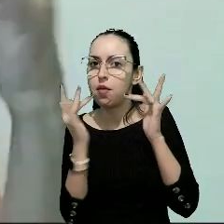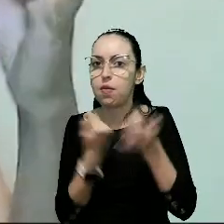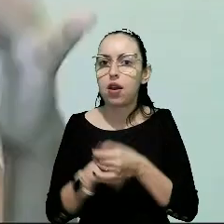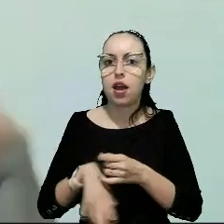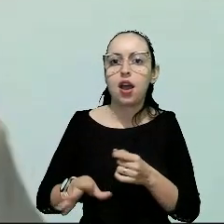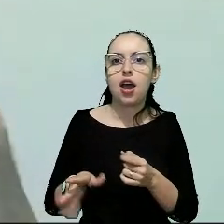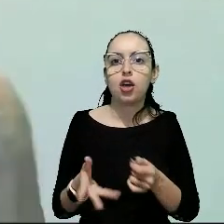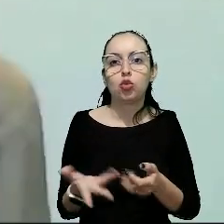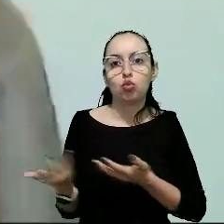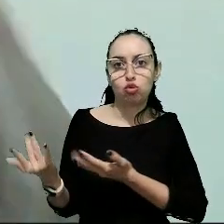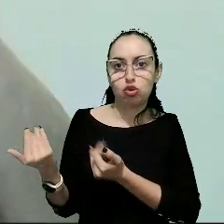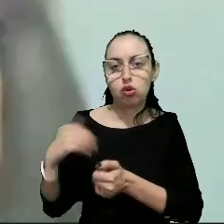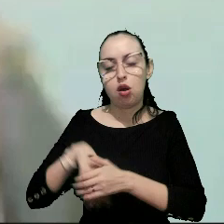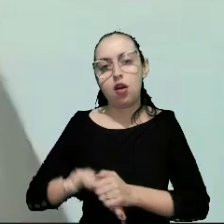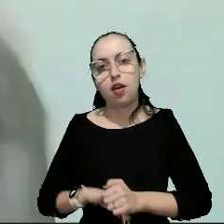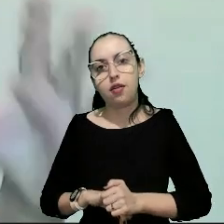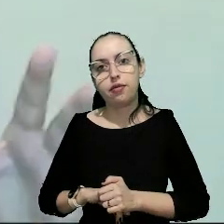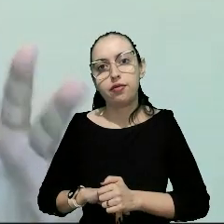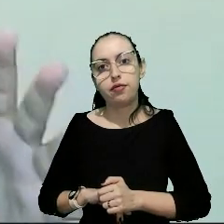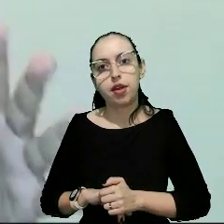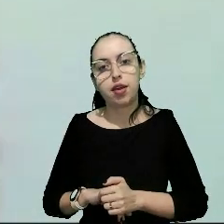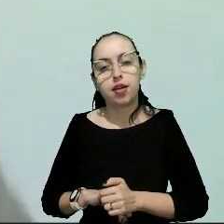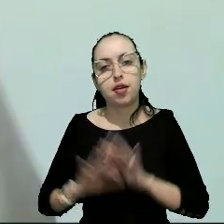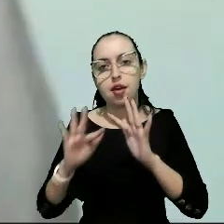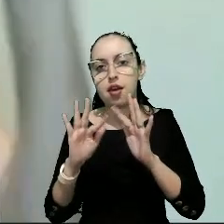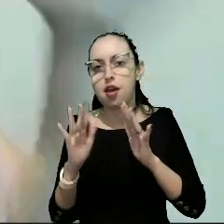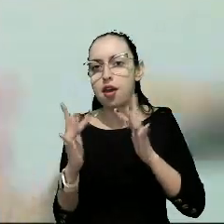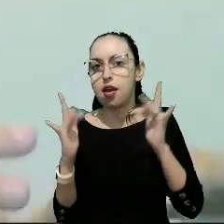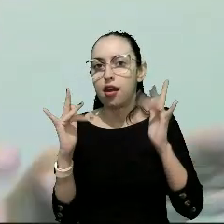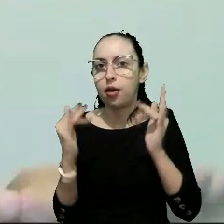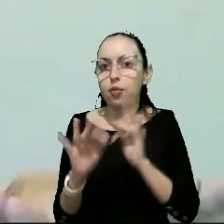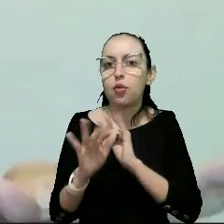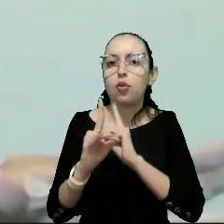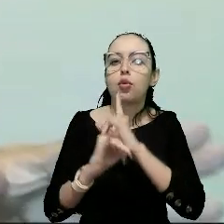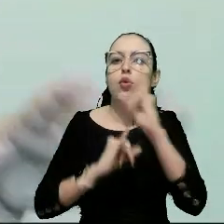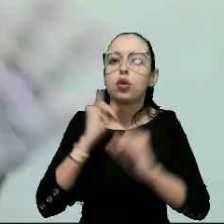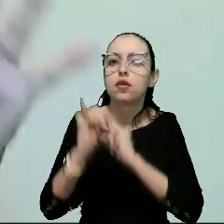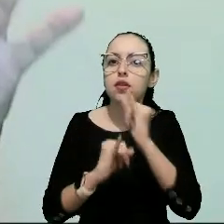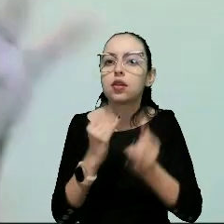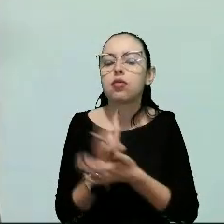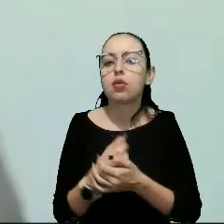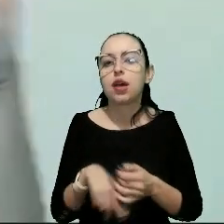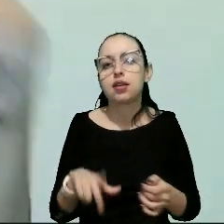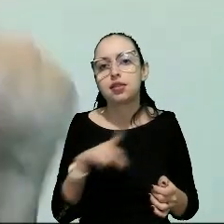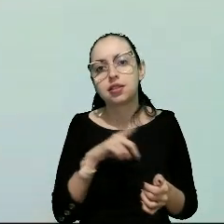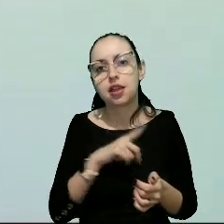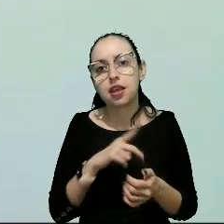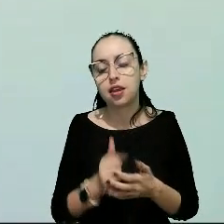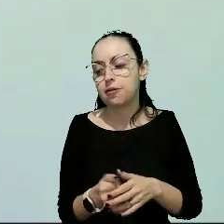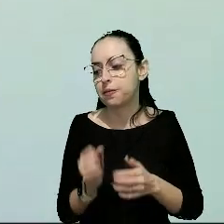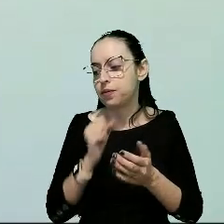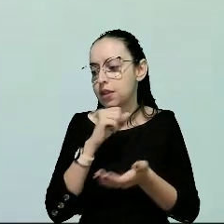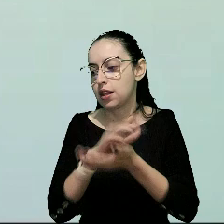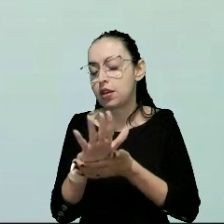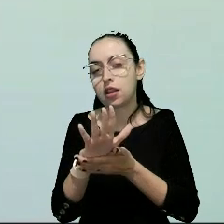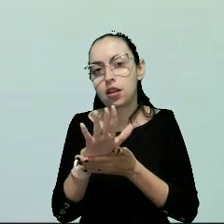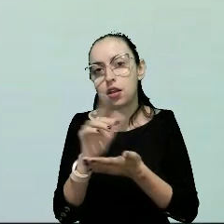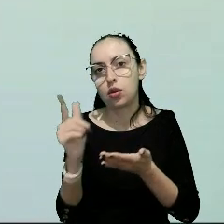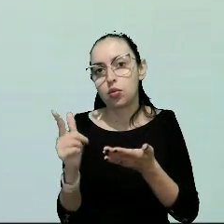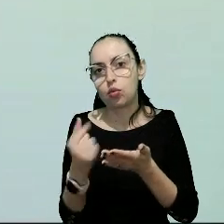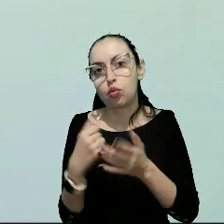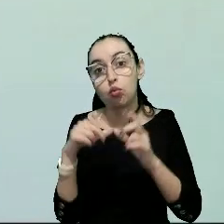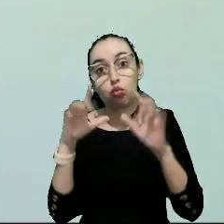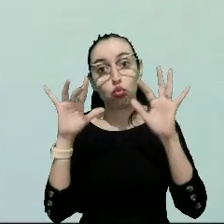jovem, que estão tendo relacionamentos virtuais. Tem, sim. Também tanto é, eu acabei de